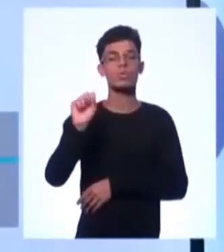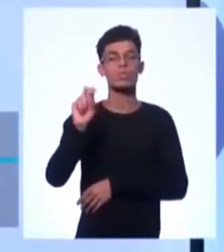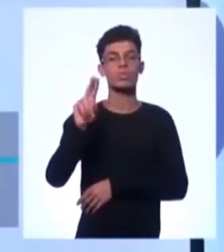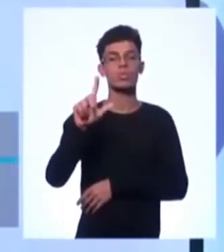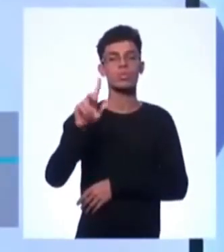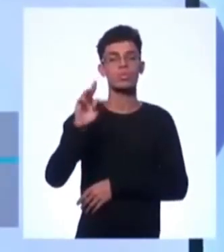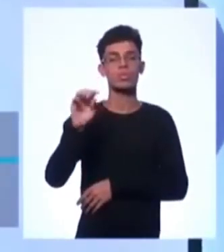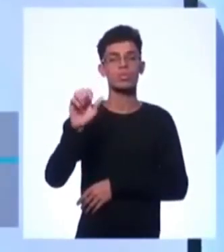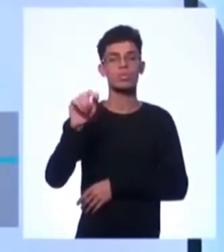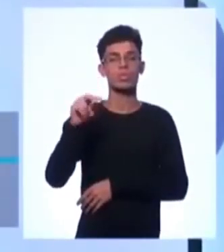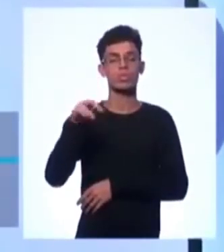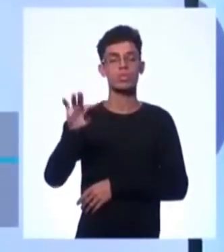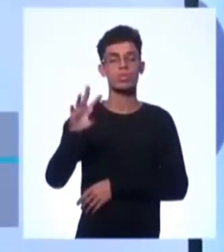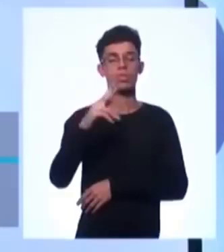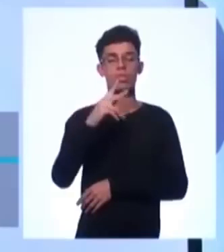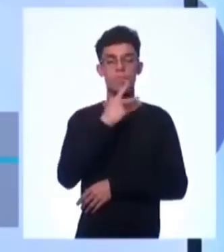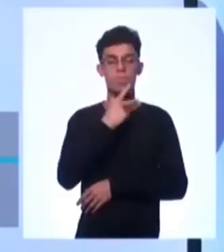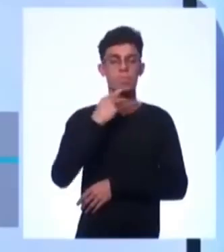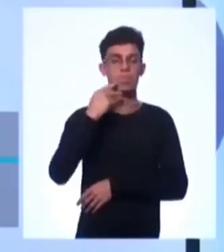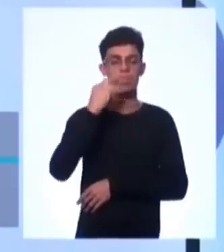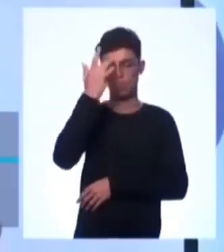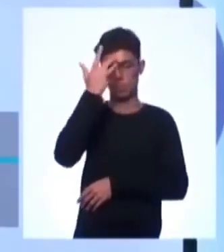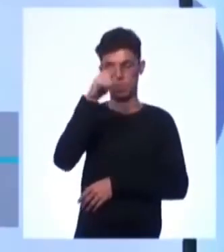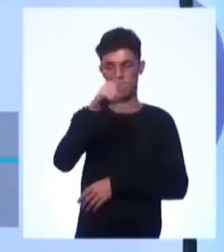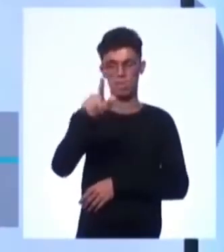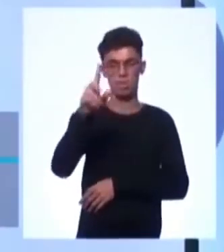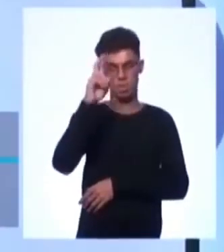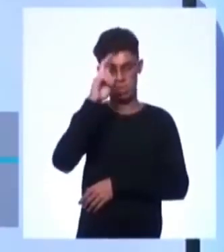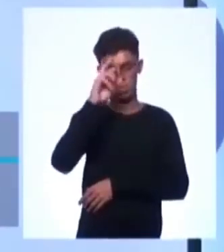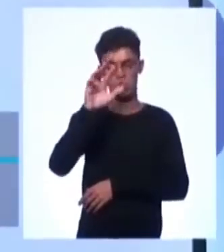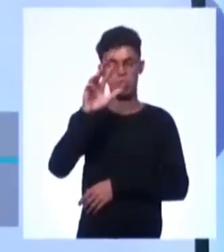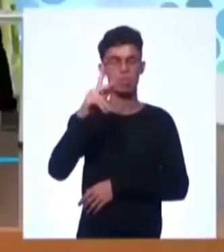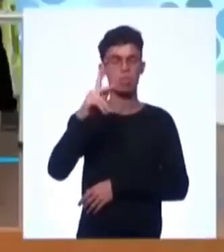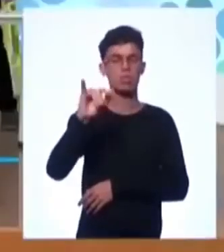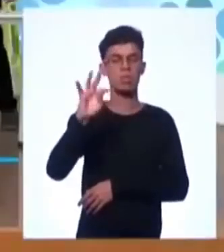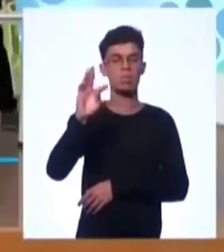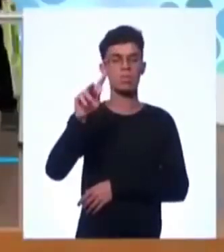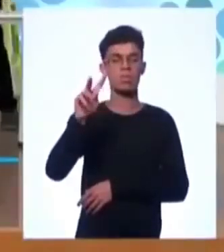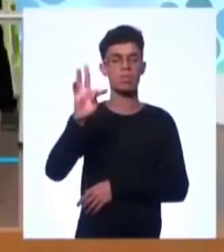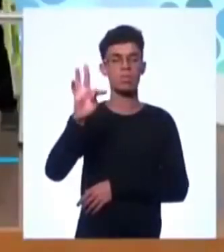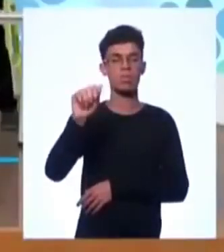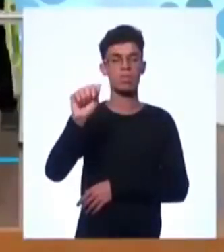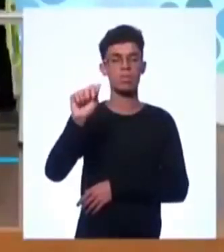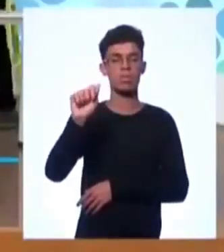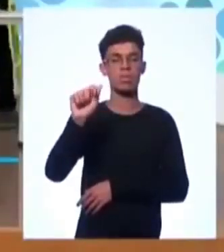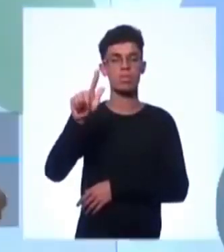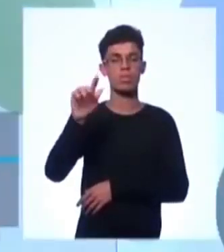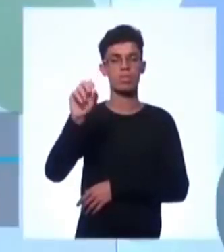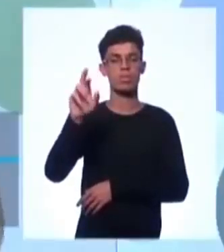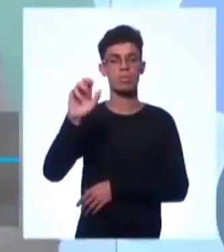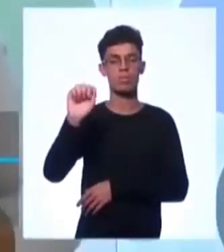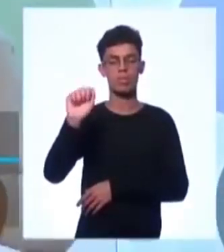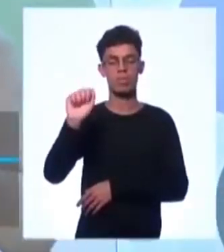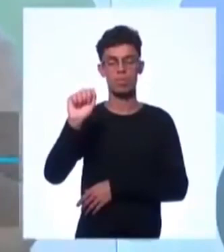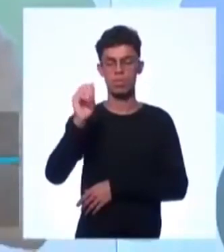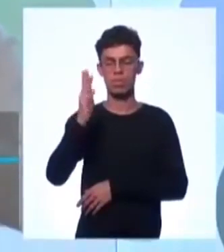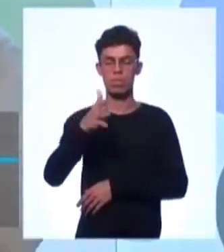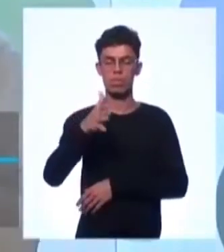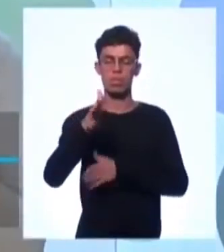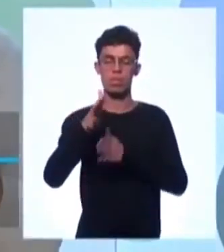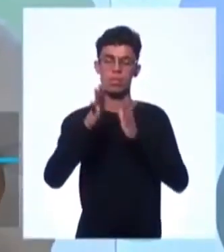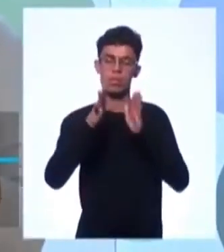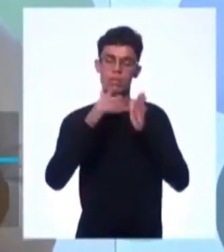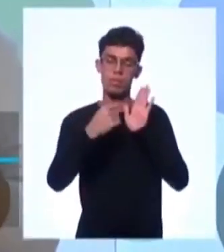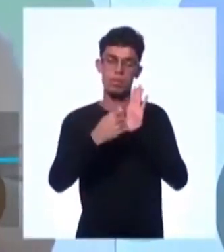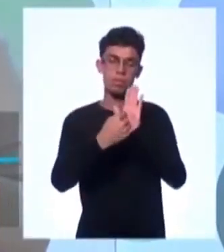teorema de Pitágoras. Vocês lembram de Pitágoras, né? O terceirão aí. Bem também por lembrado, dentro, né, Giba? Porque a gente Como é só que- determinou a direção e Isso.